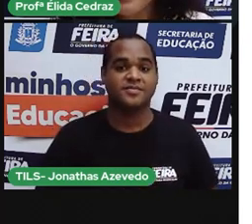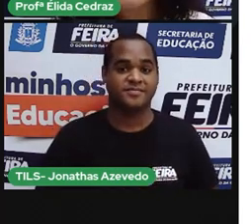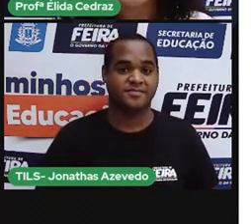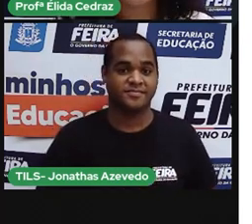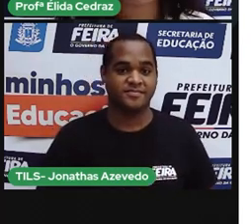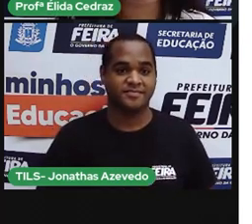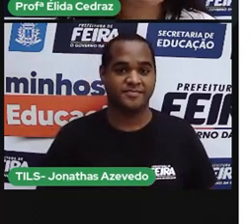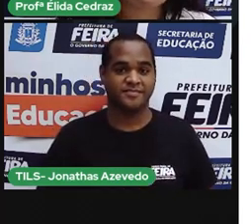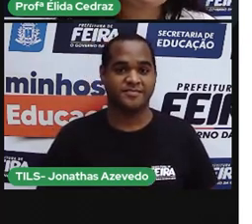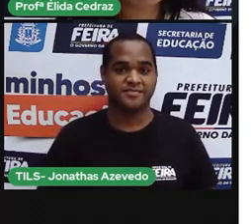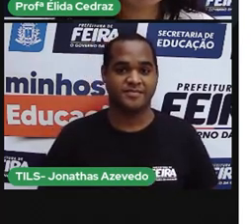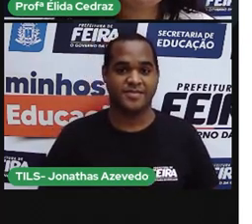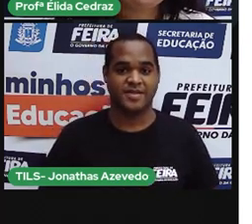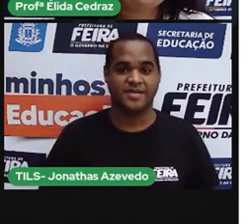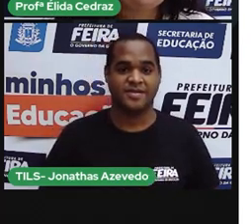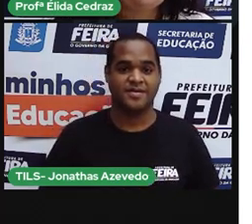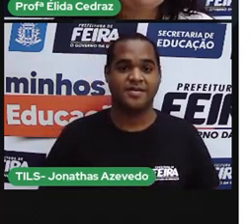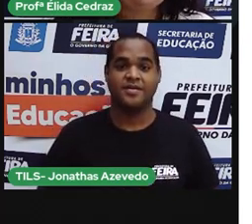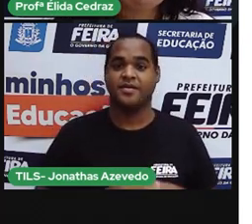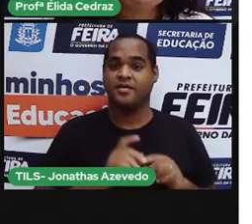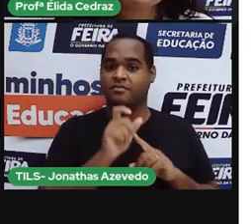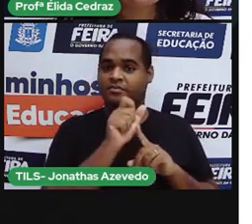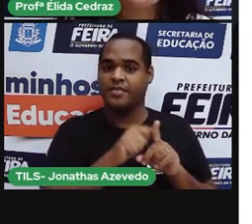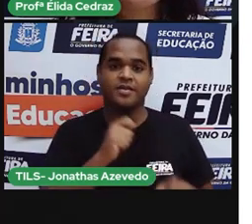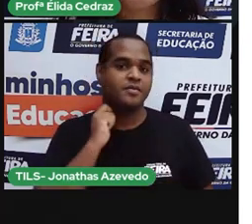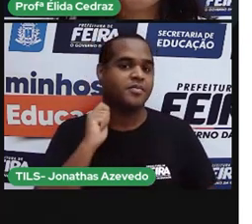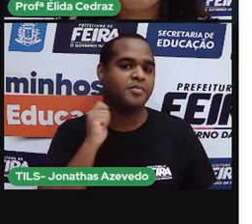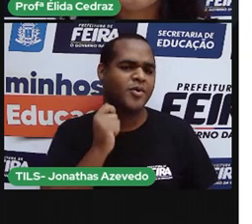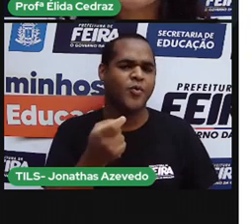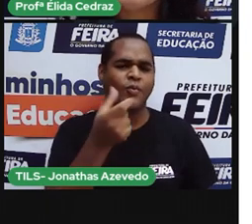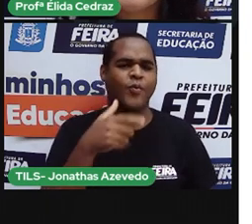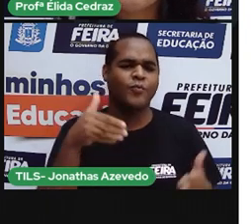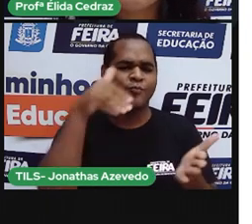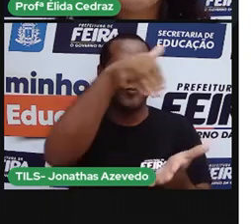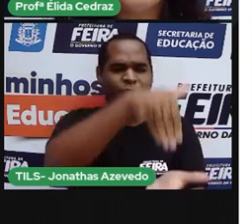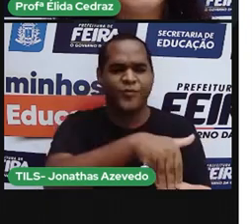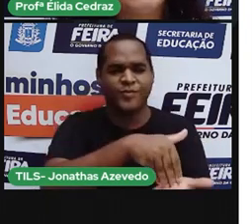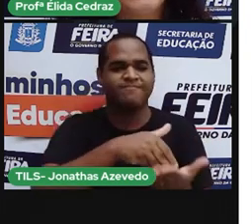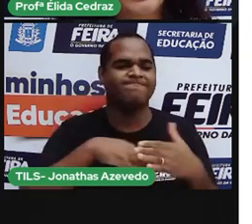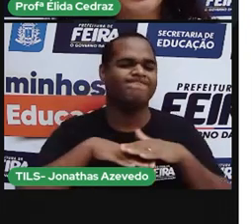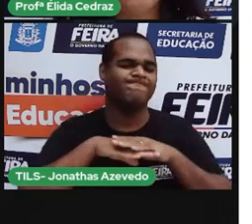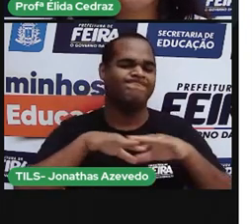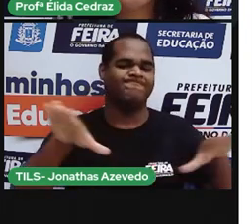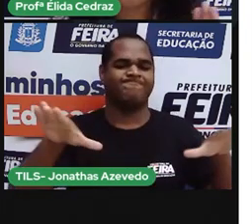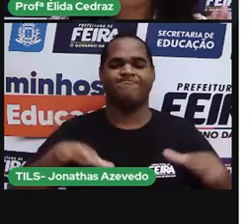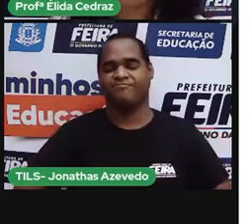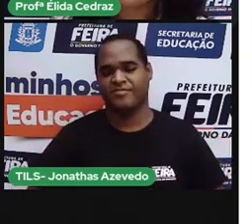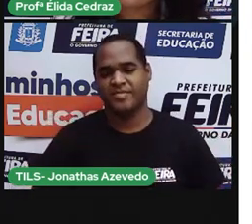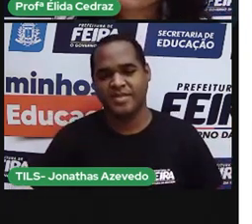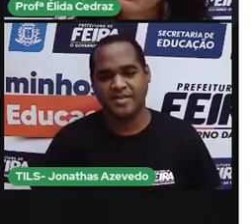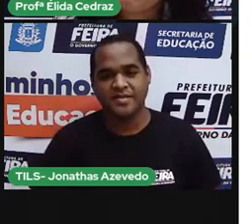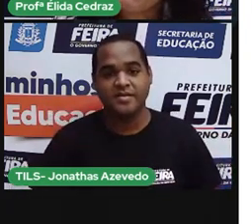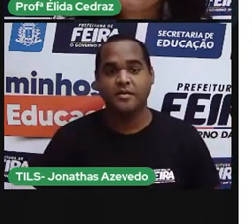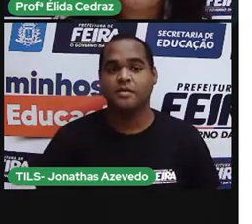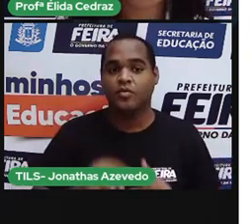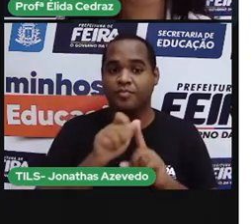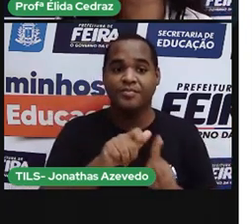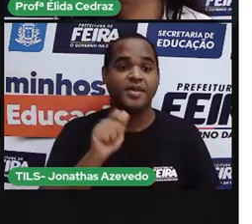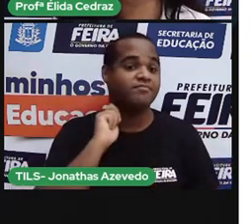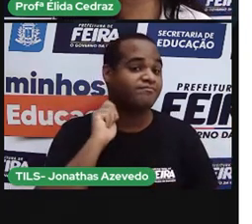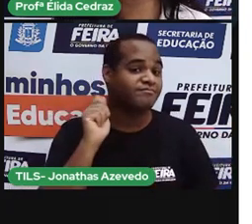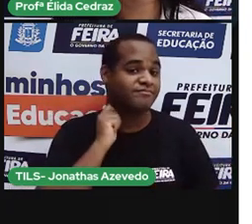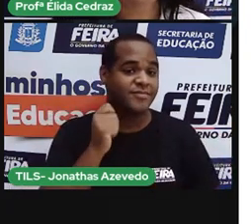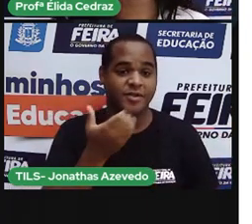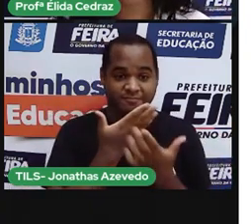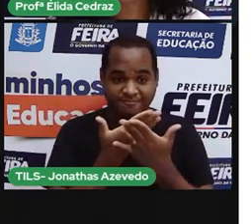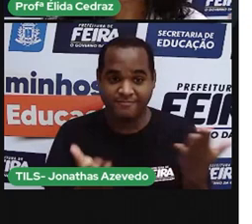O mês de abril chegou ao seu final. O mês de abril, como